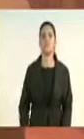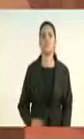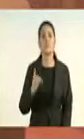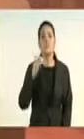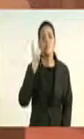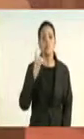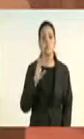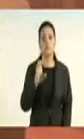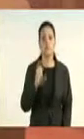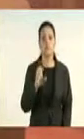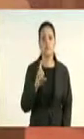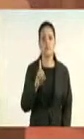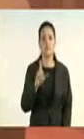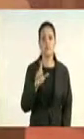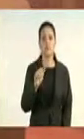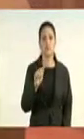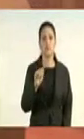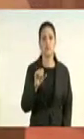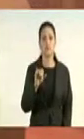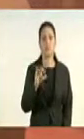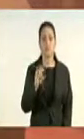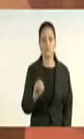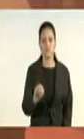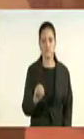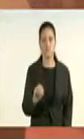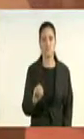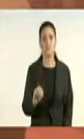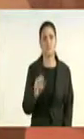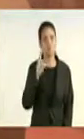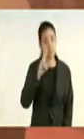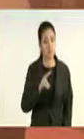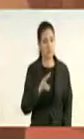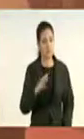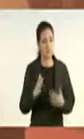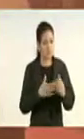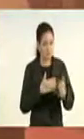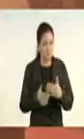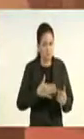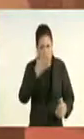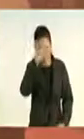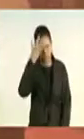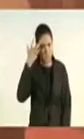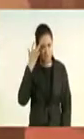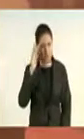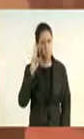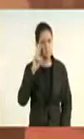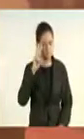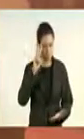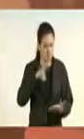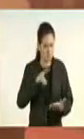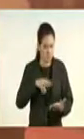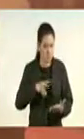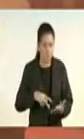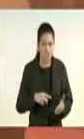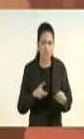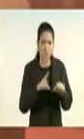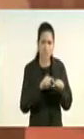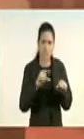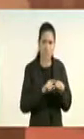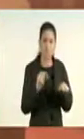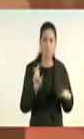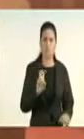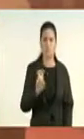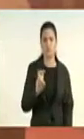que qualquer alfabetizado que lesse o artigo 5º da lei estadual, que é o